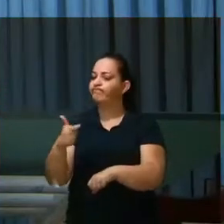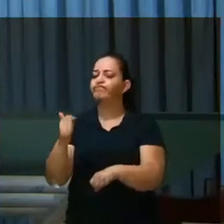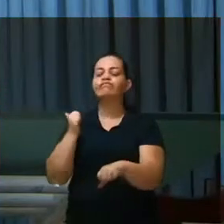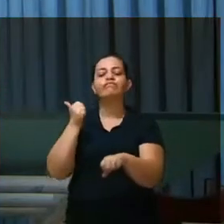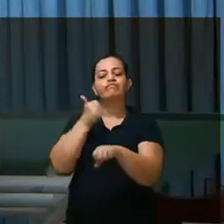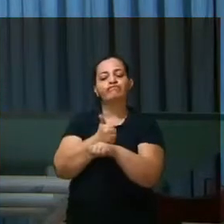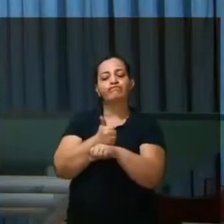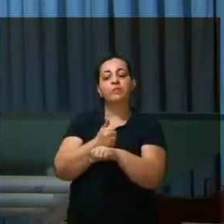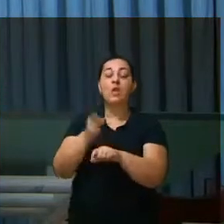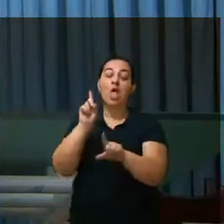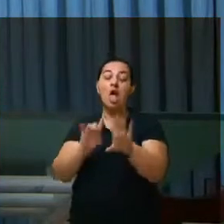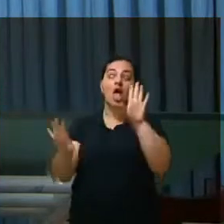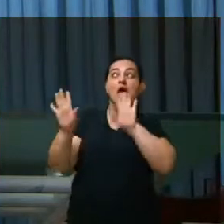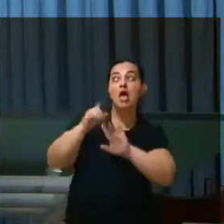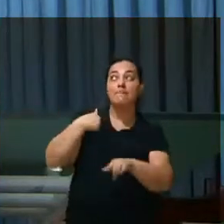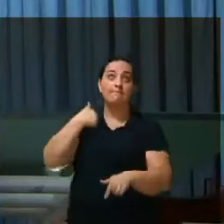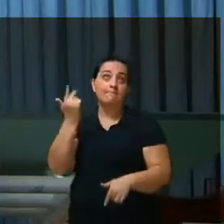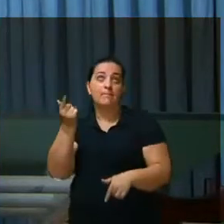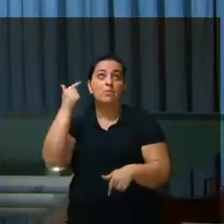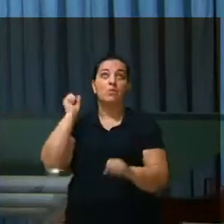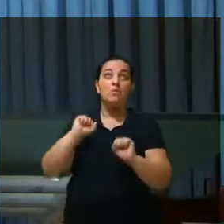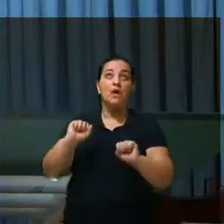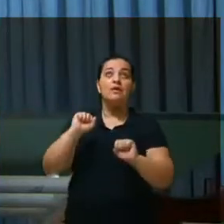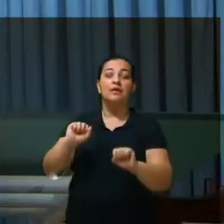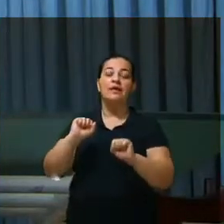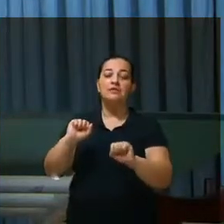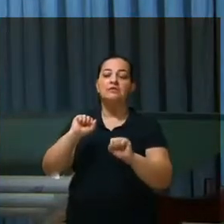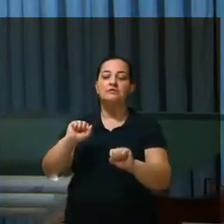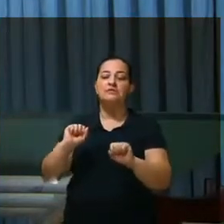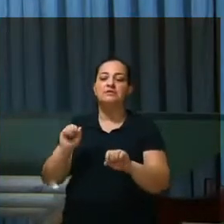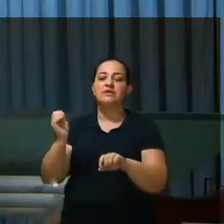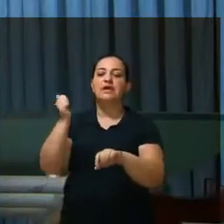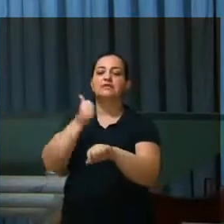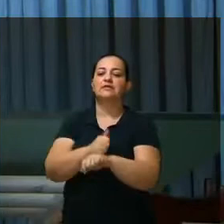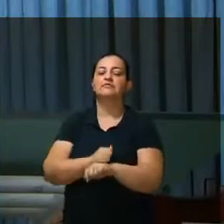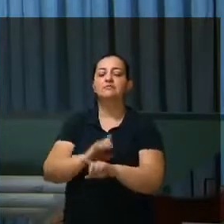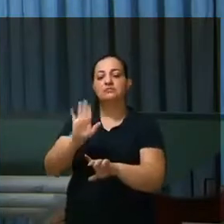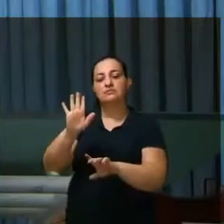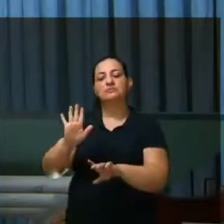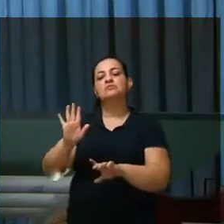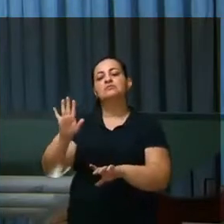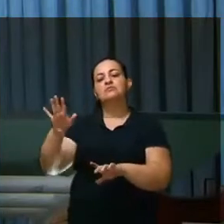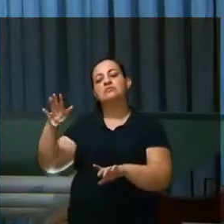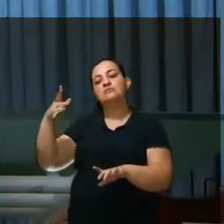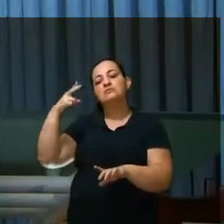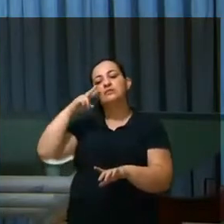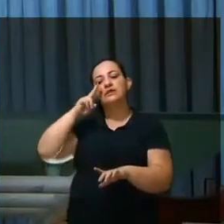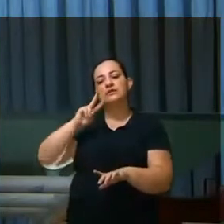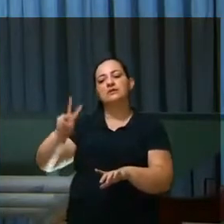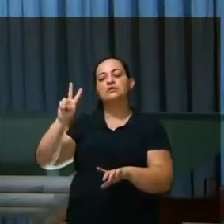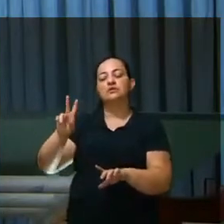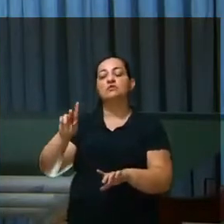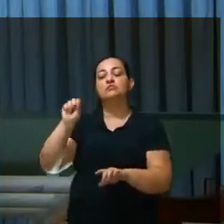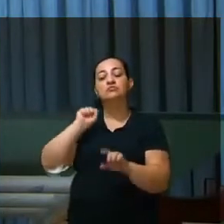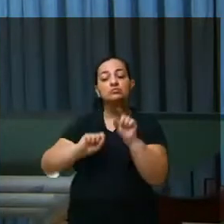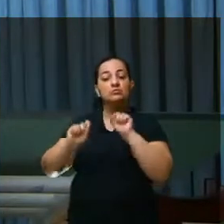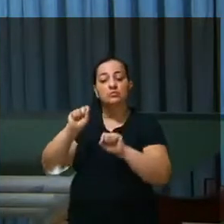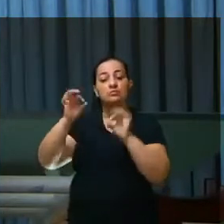ah ah mas EA predestinação reproduz-se na São ela viu exatamente isso